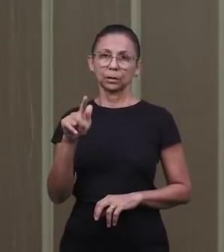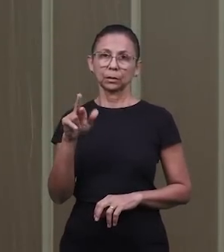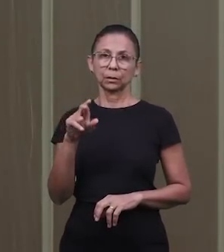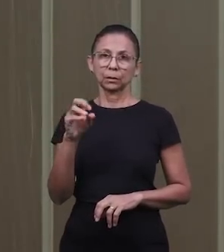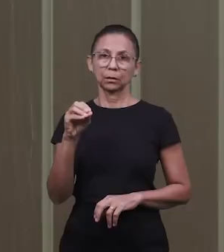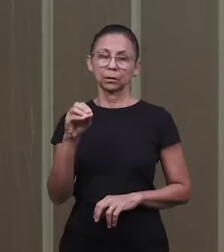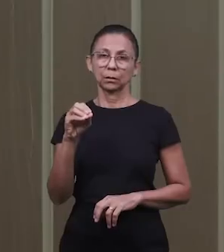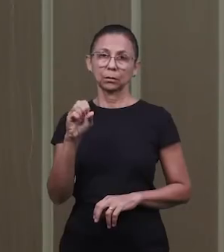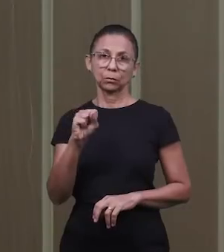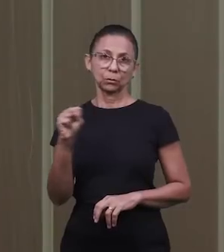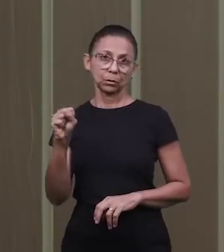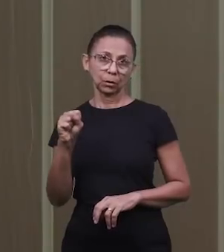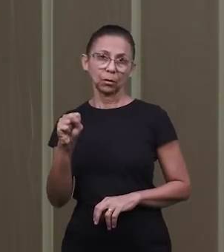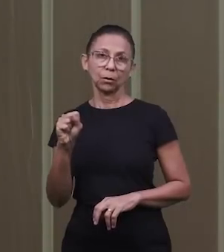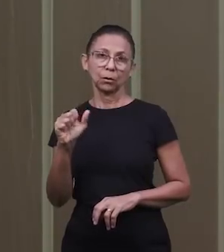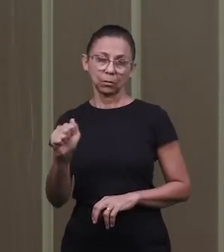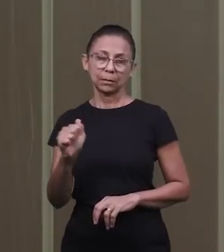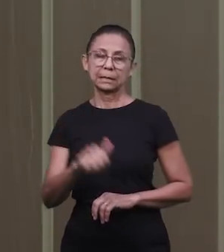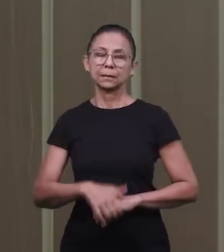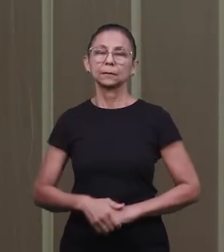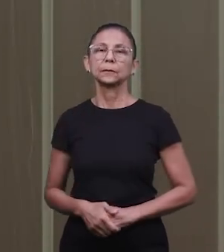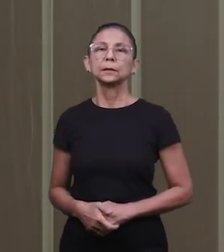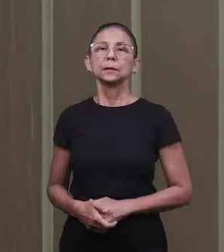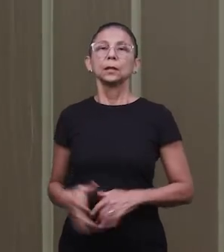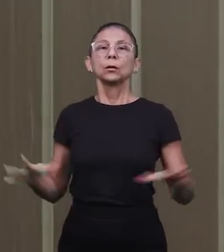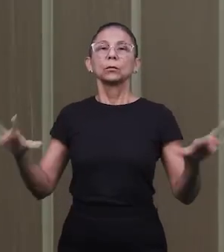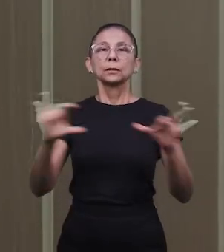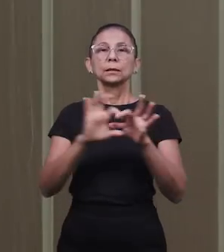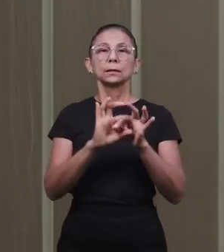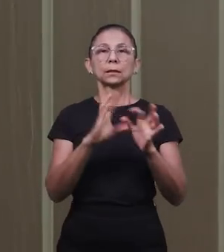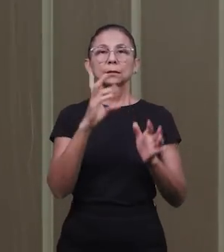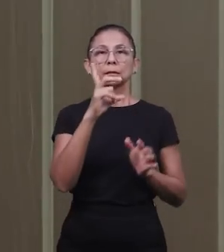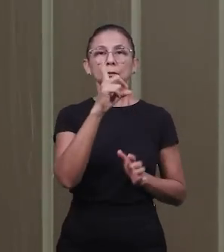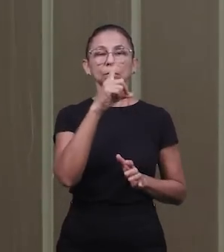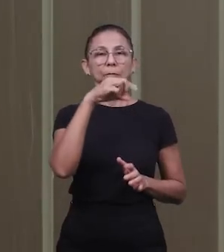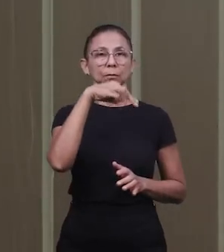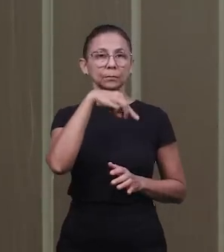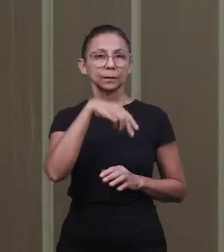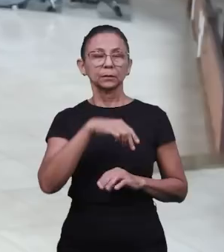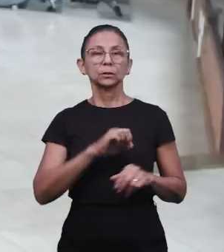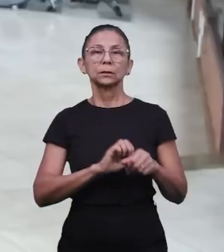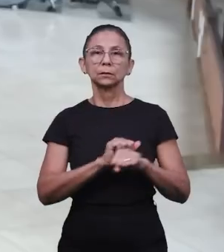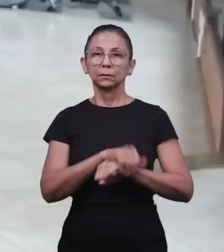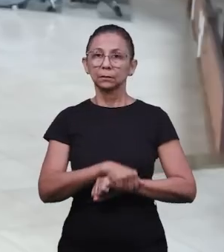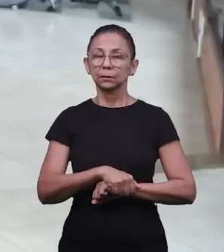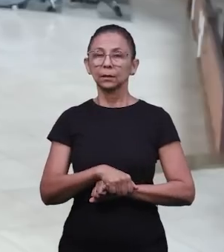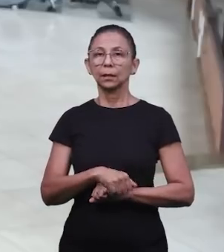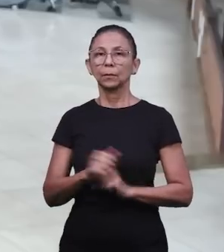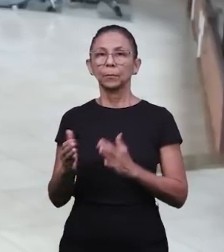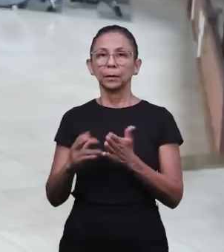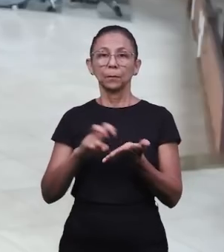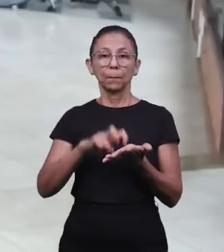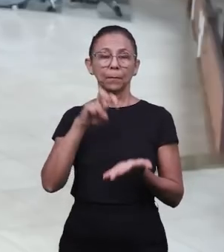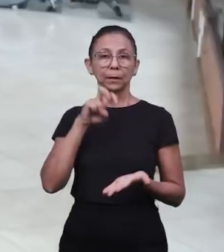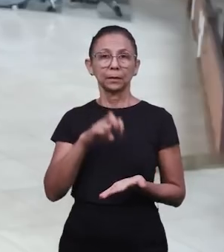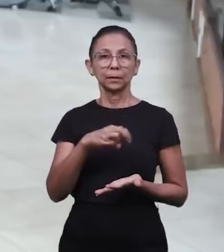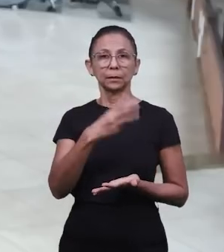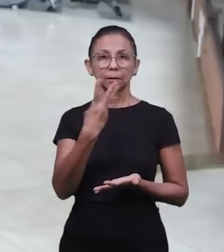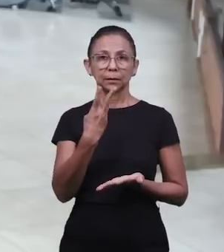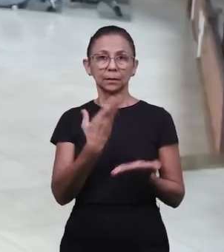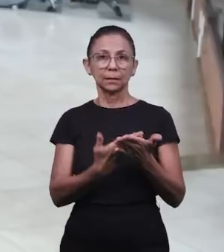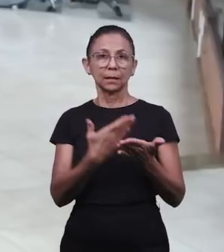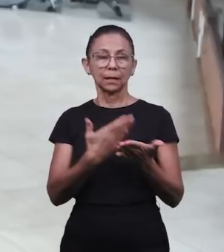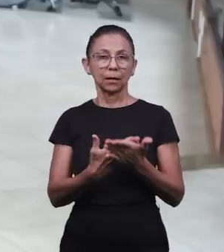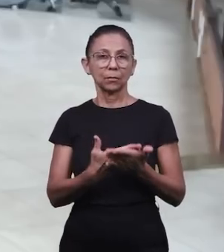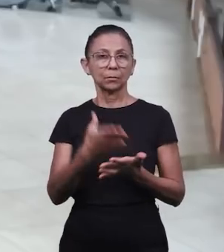podemos participar juntamente com o Domingos Martins também do seminário de principiante. E no período da manhã tivemos